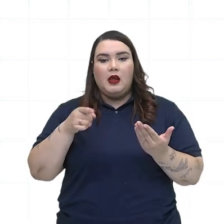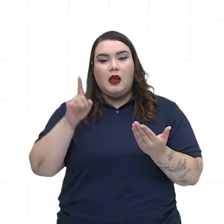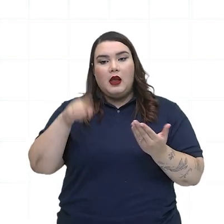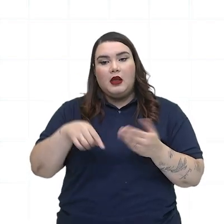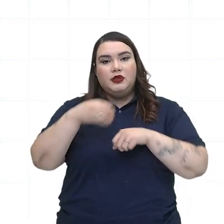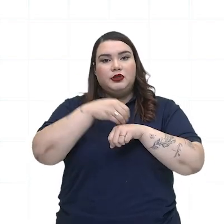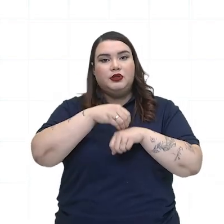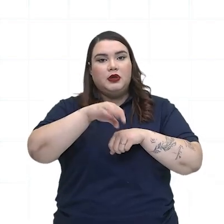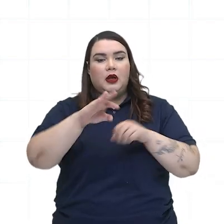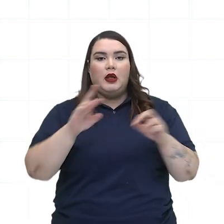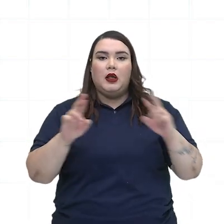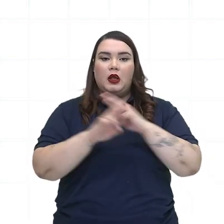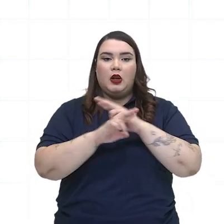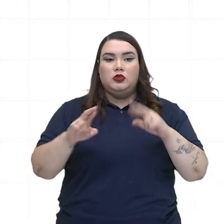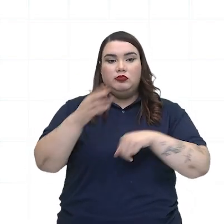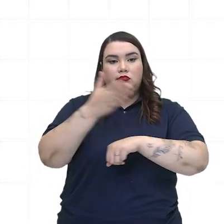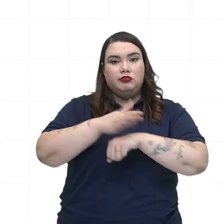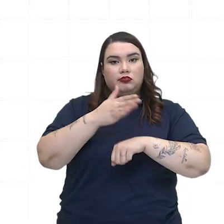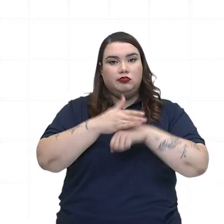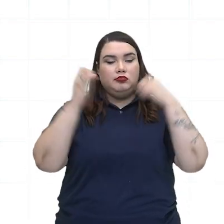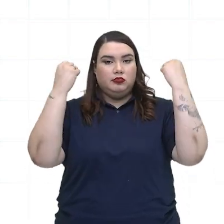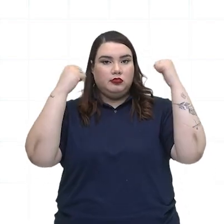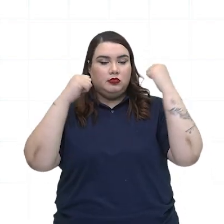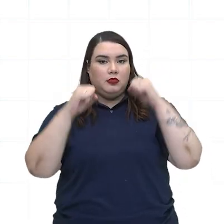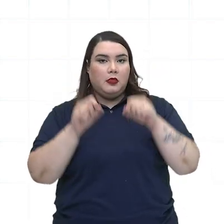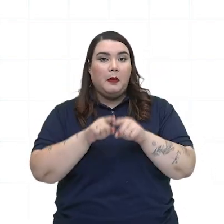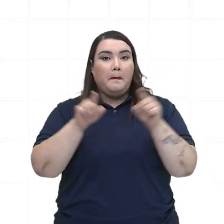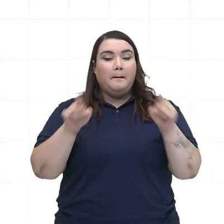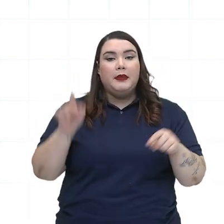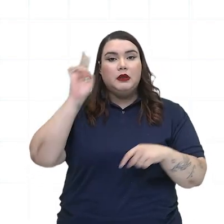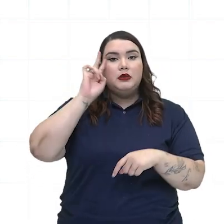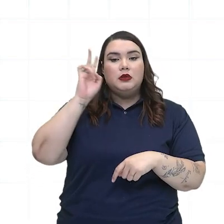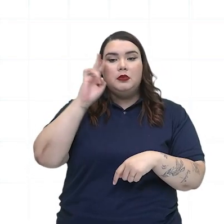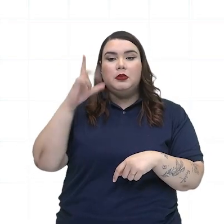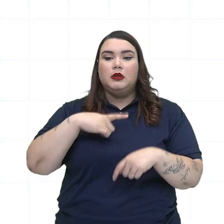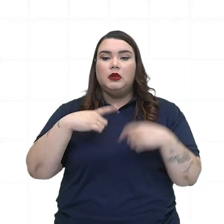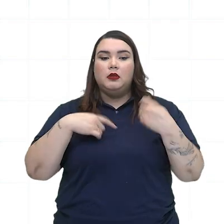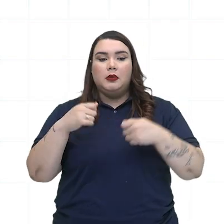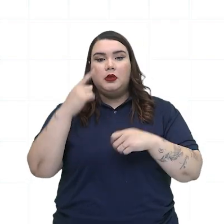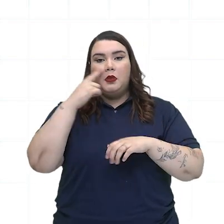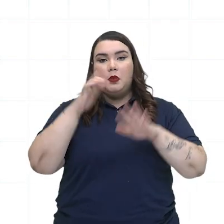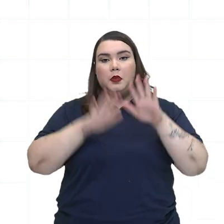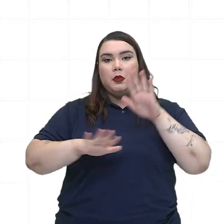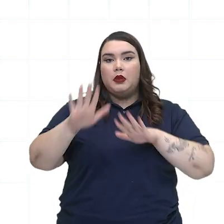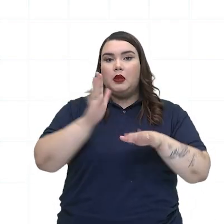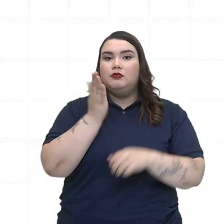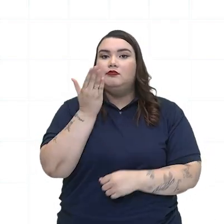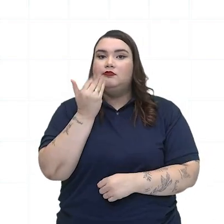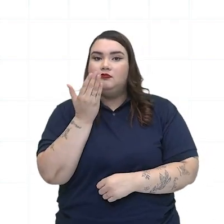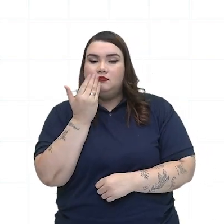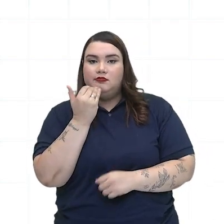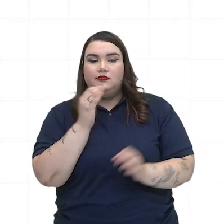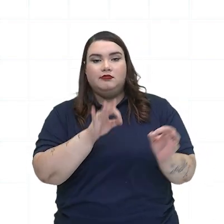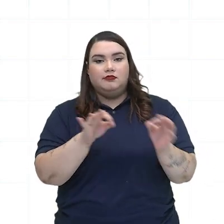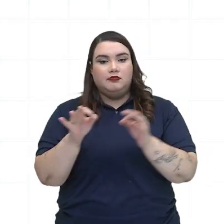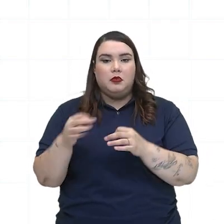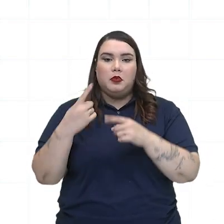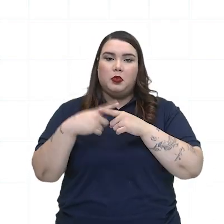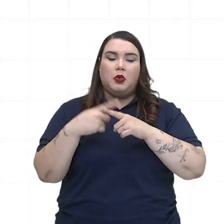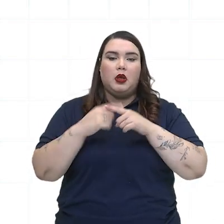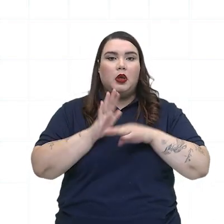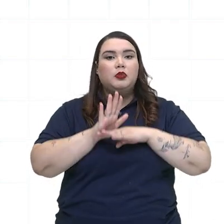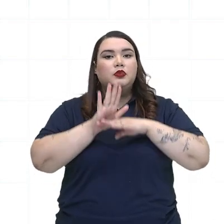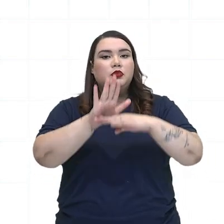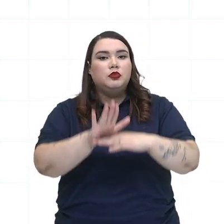atividade física. Mas lembrem-se também que a gente tem que ter cuidado com a nossa alimentação, porque ela ajuda muito no desenvolvimento